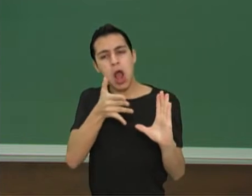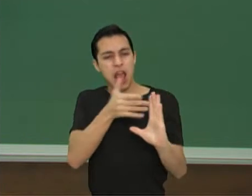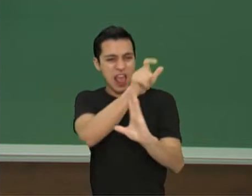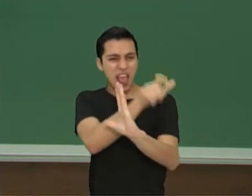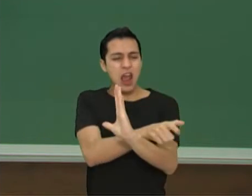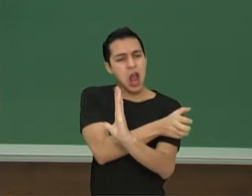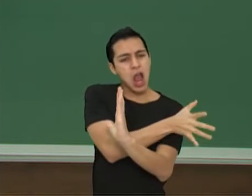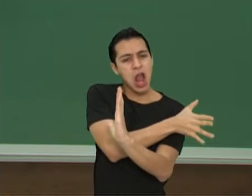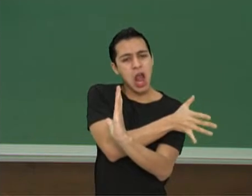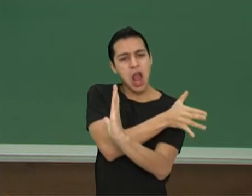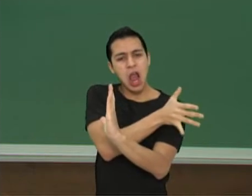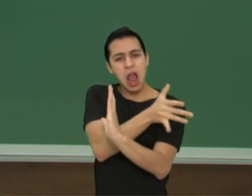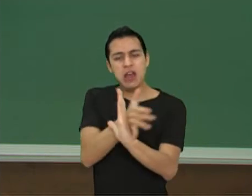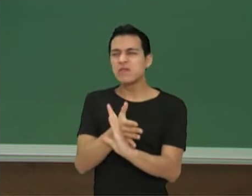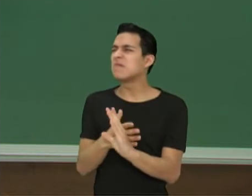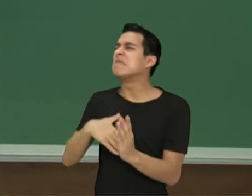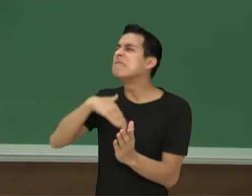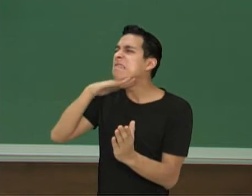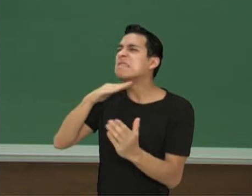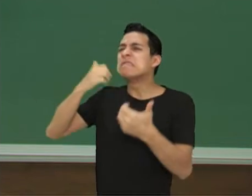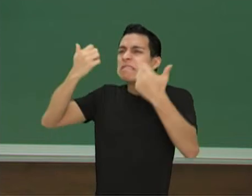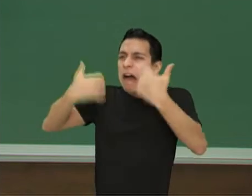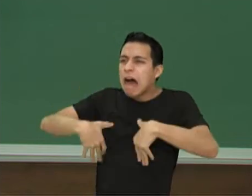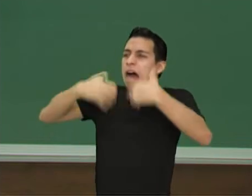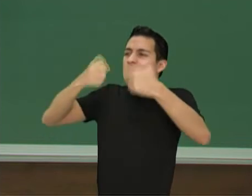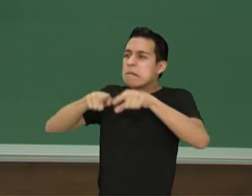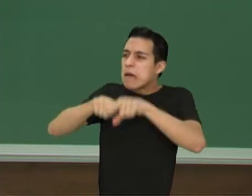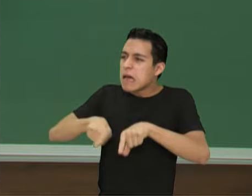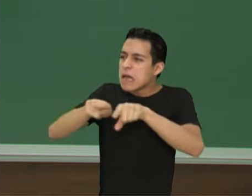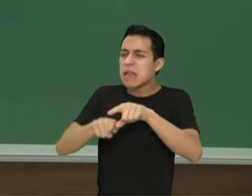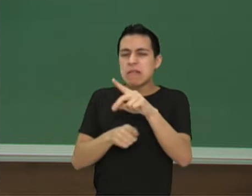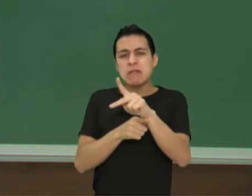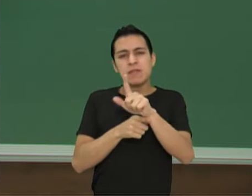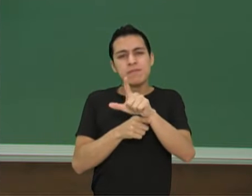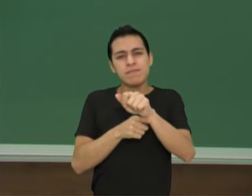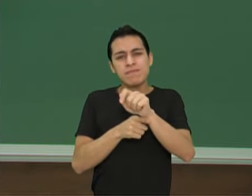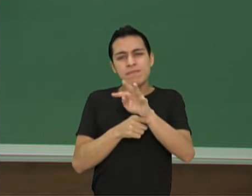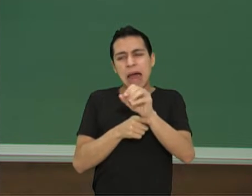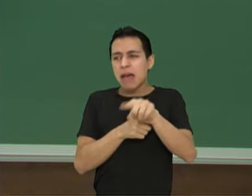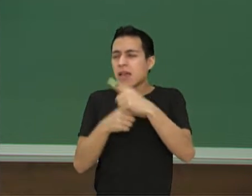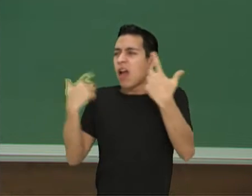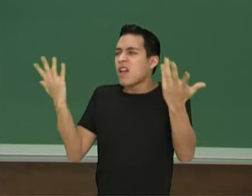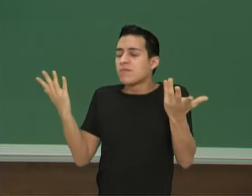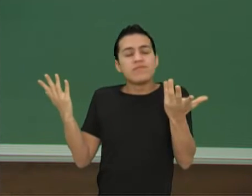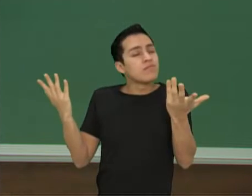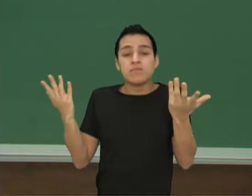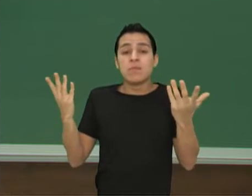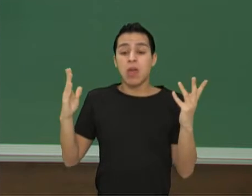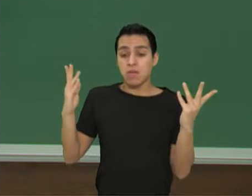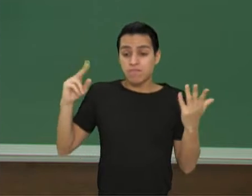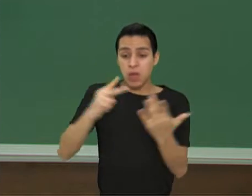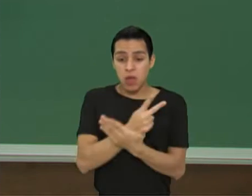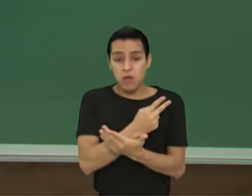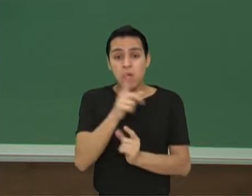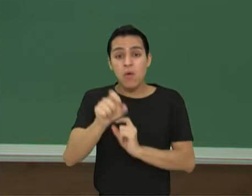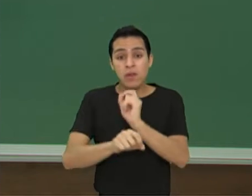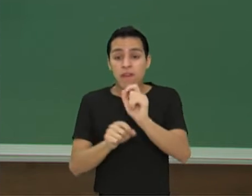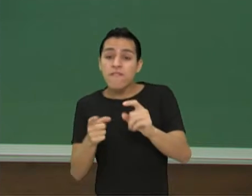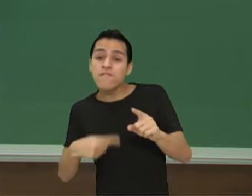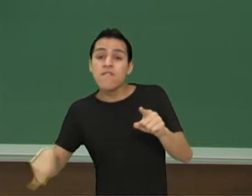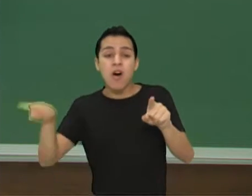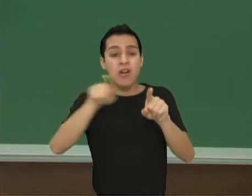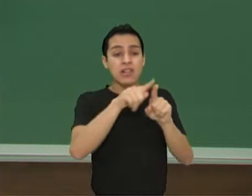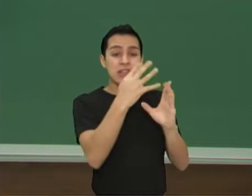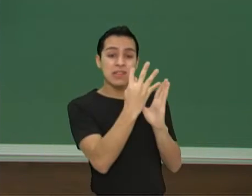Né? A galera estava um pouco enjoada de tanto Platão ali e há nesse momento a redescoberta dos textos de